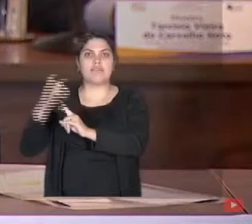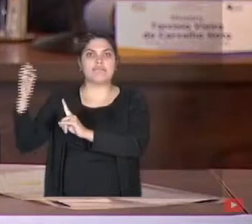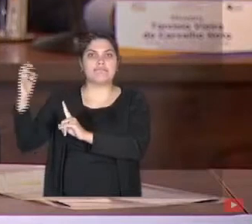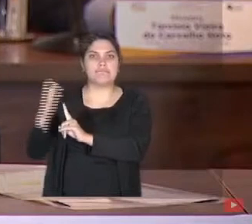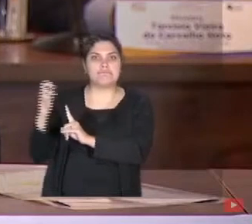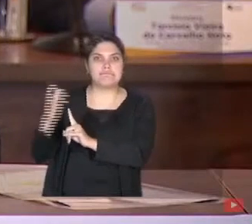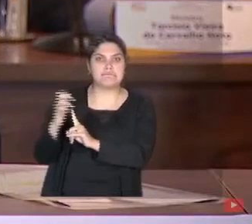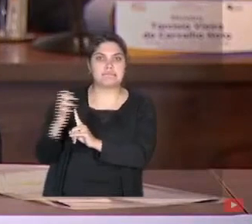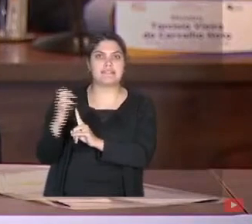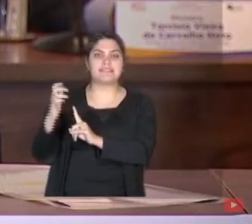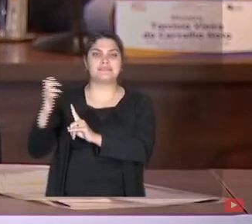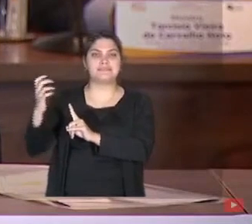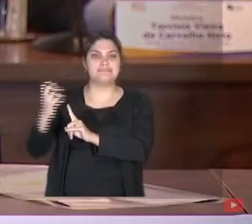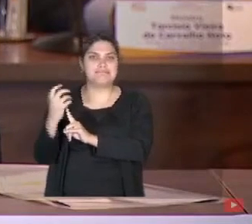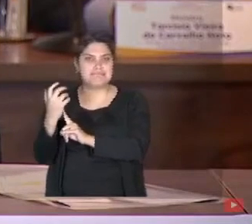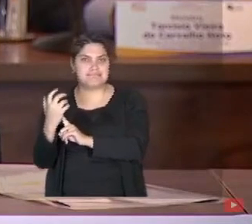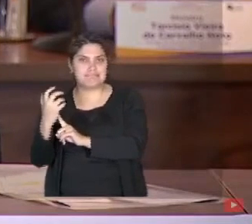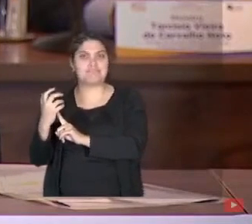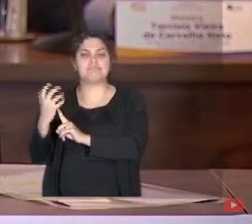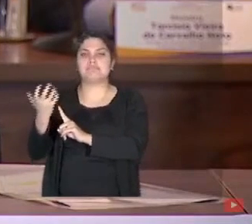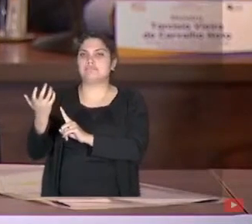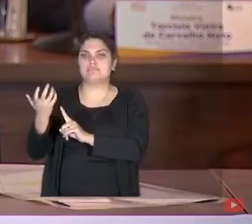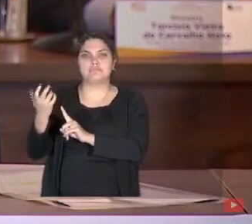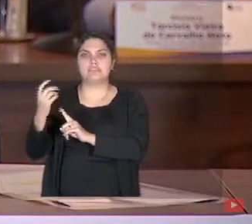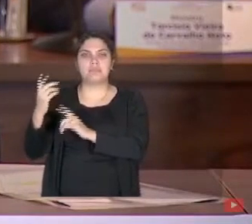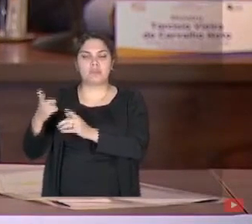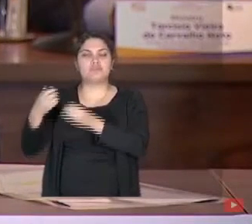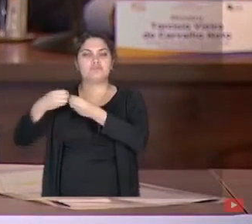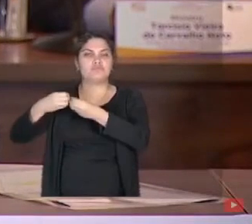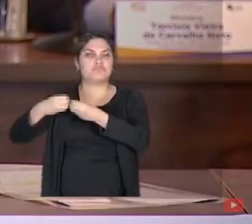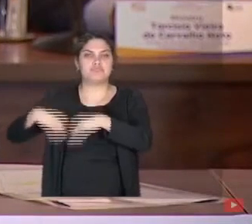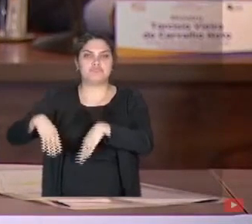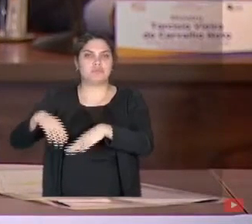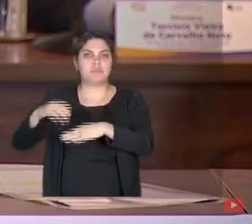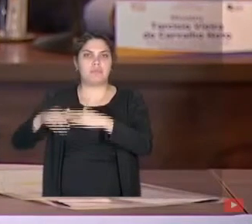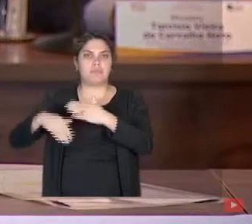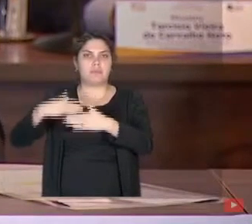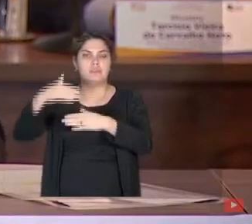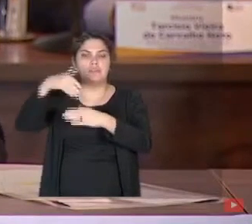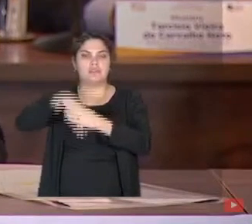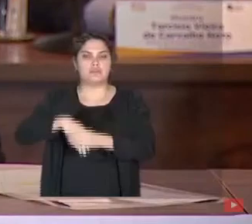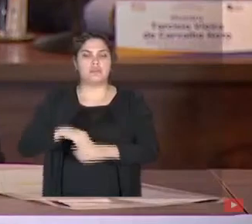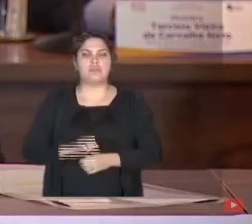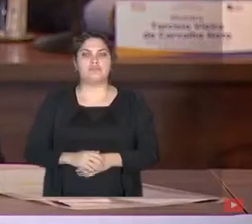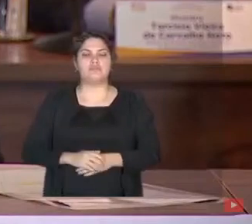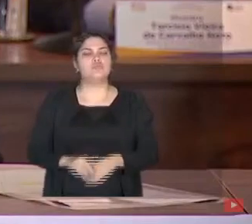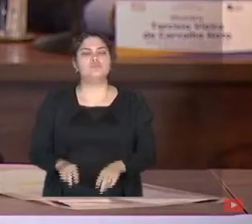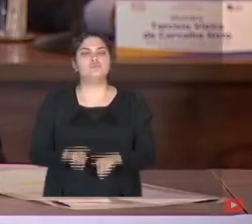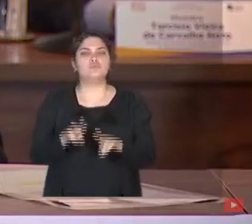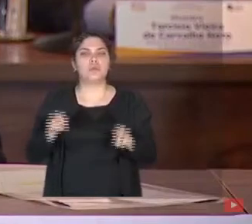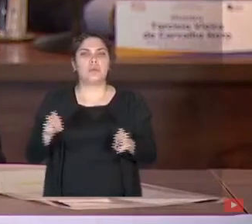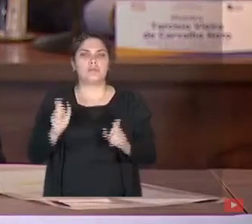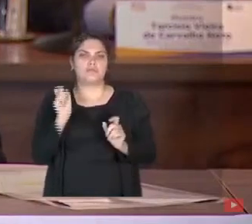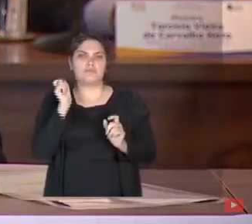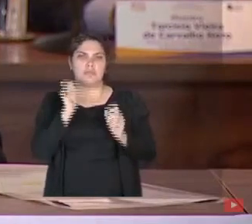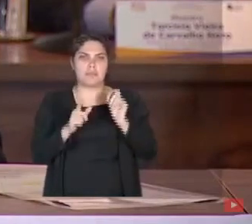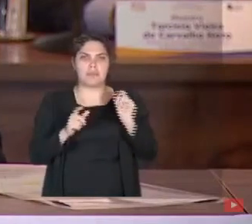interferir no processo eleitoral. Quanto ao ataque de